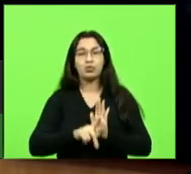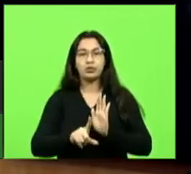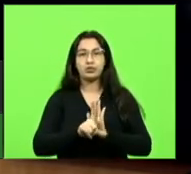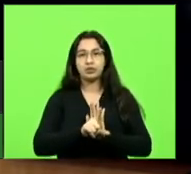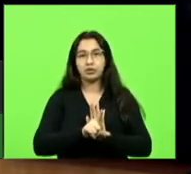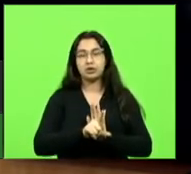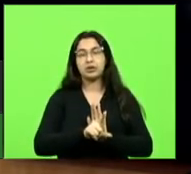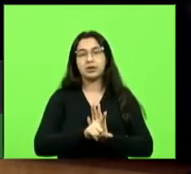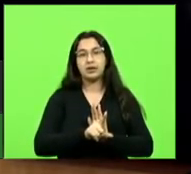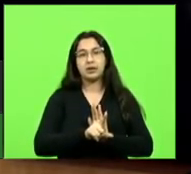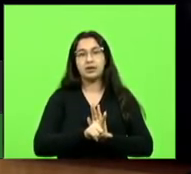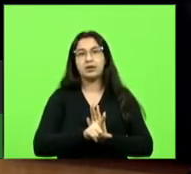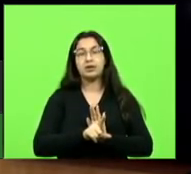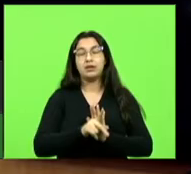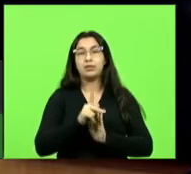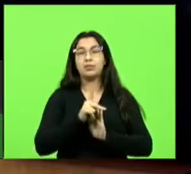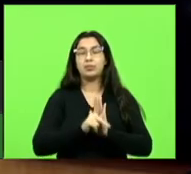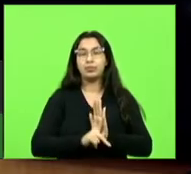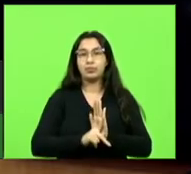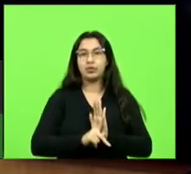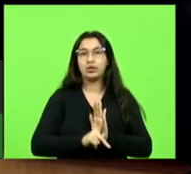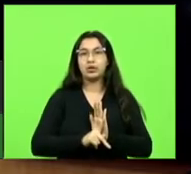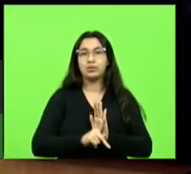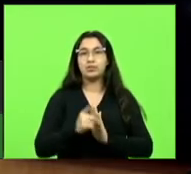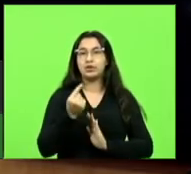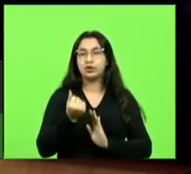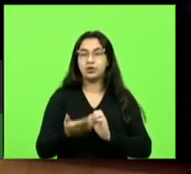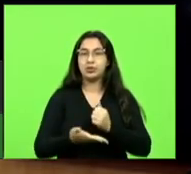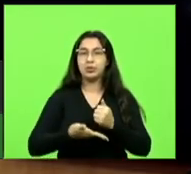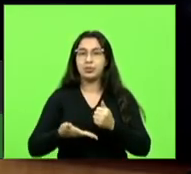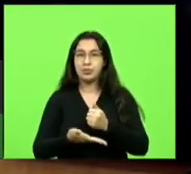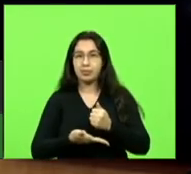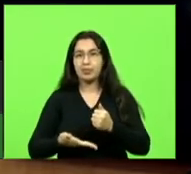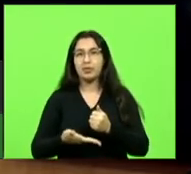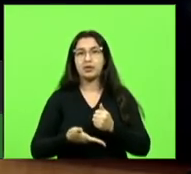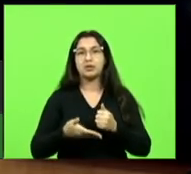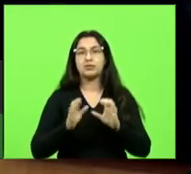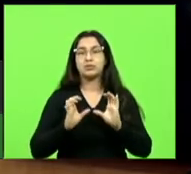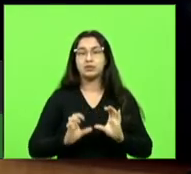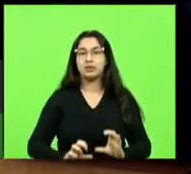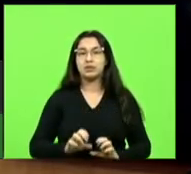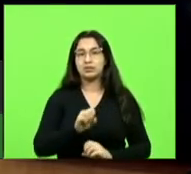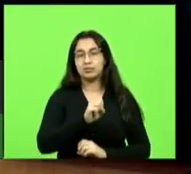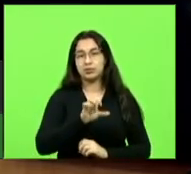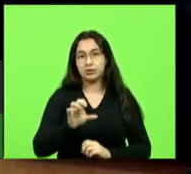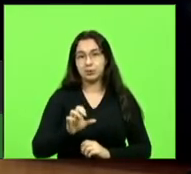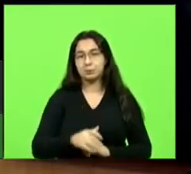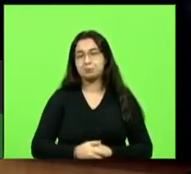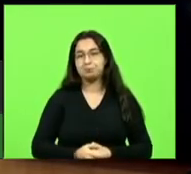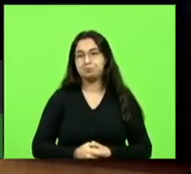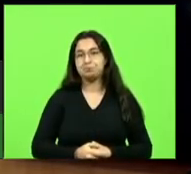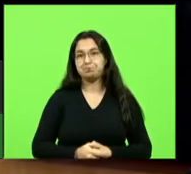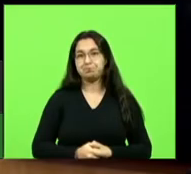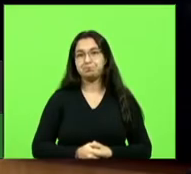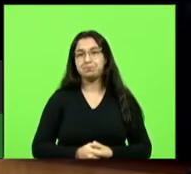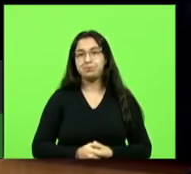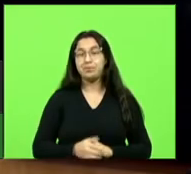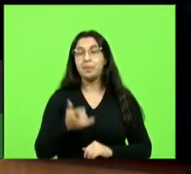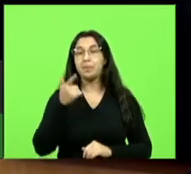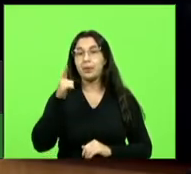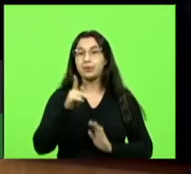de programa de renda básica de cidadania para o Estado. E, nesse outro projeto de